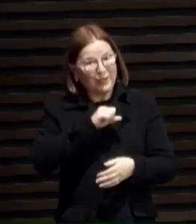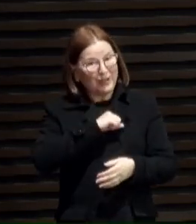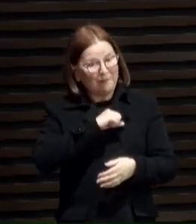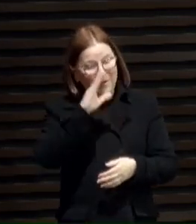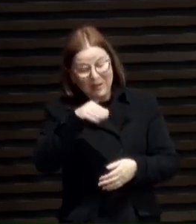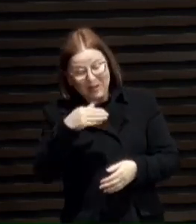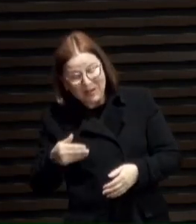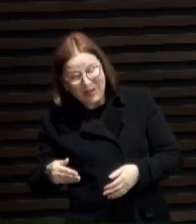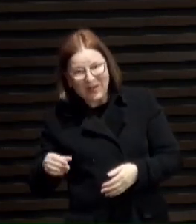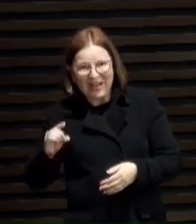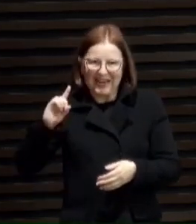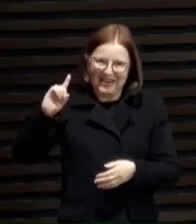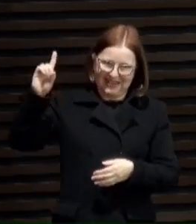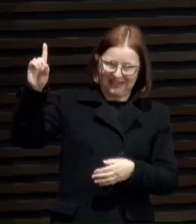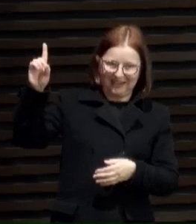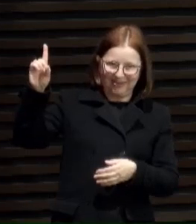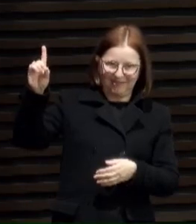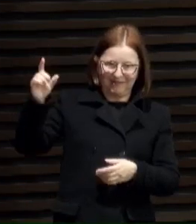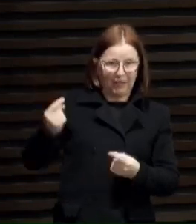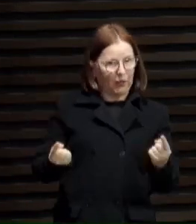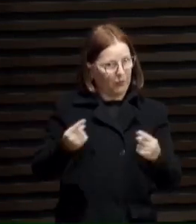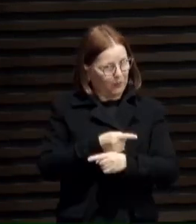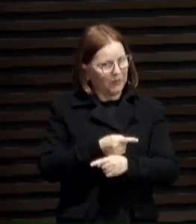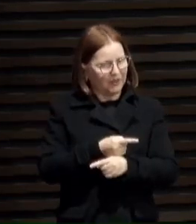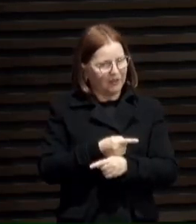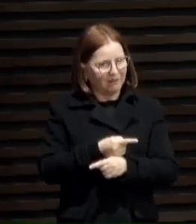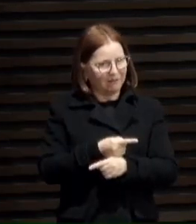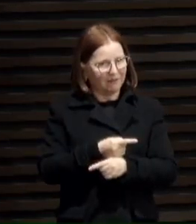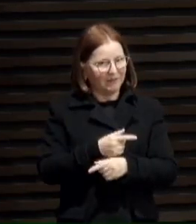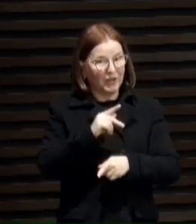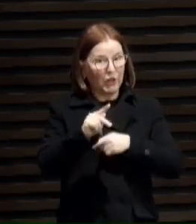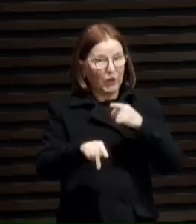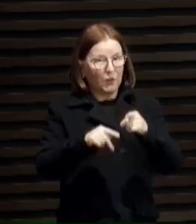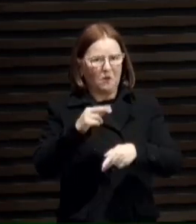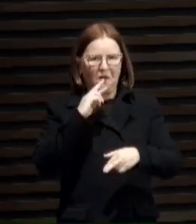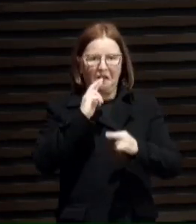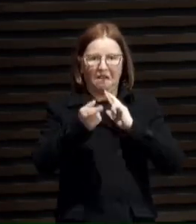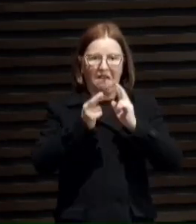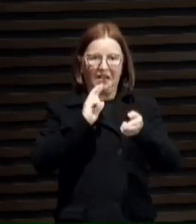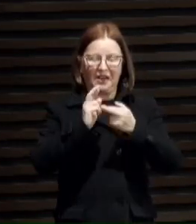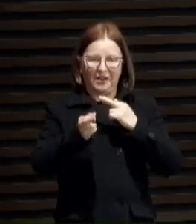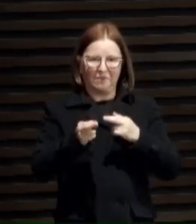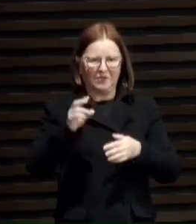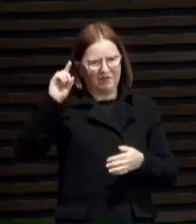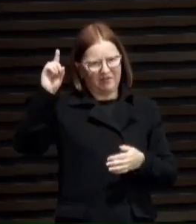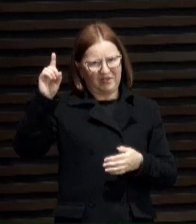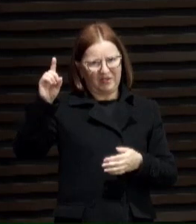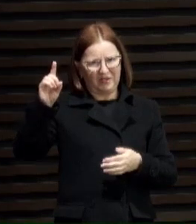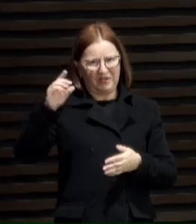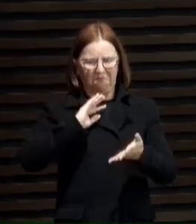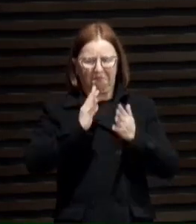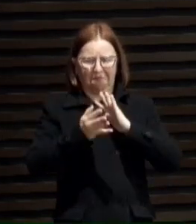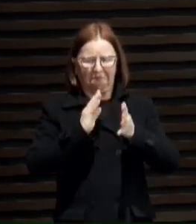haver desobedecido à lei. Então era o contrário. O povo estava reclamando com Deus, estava murmurando